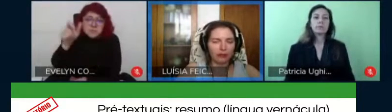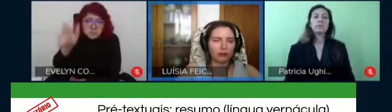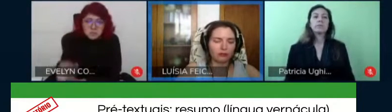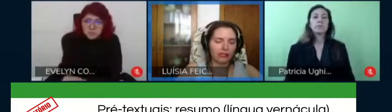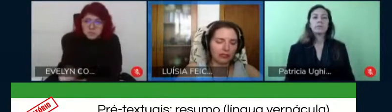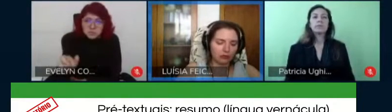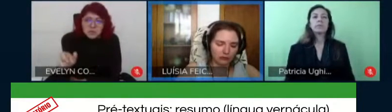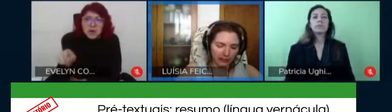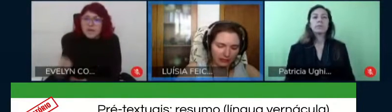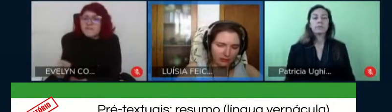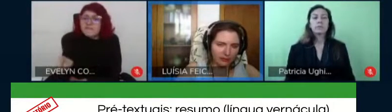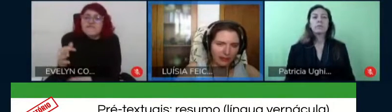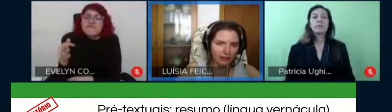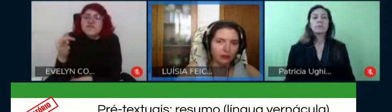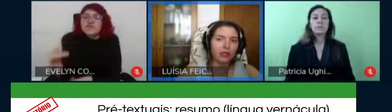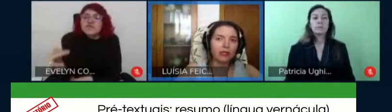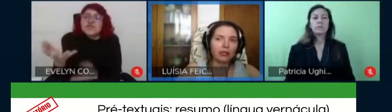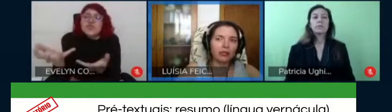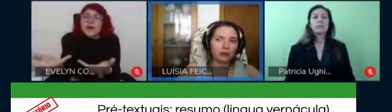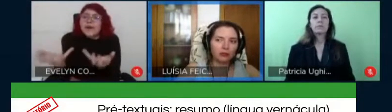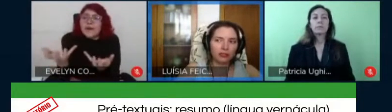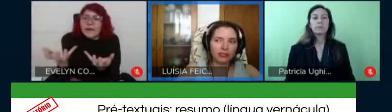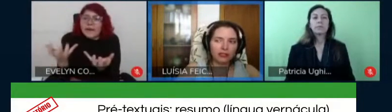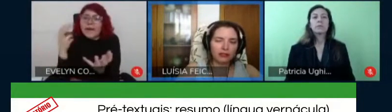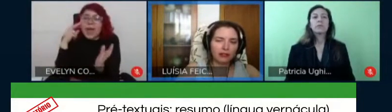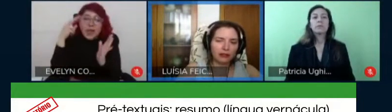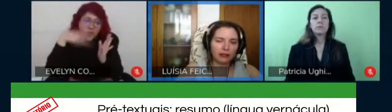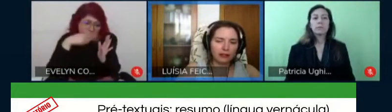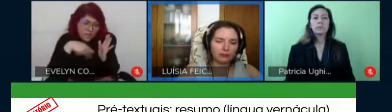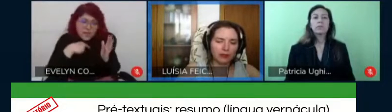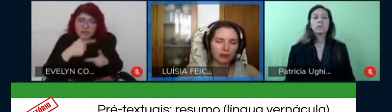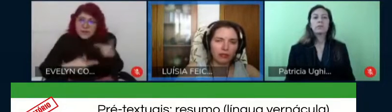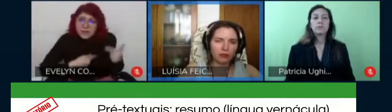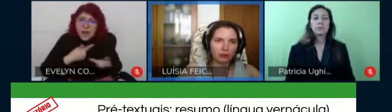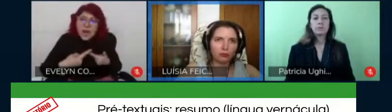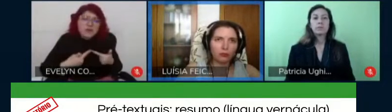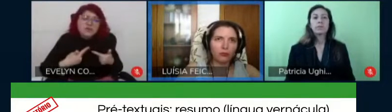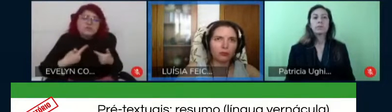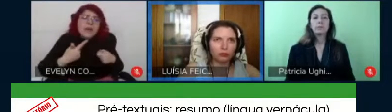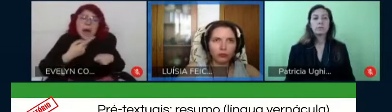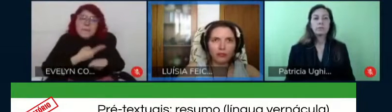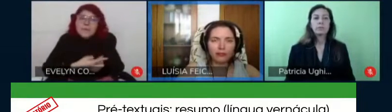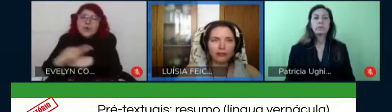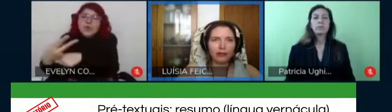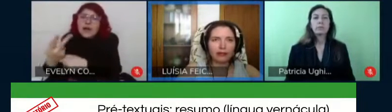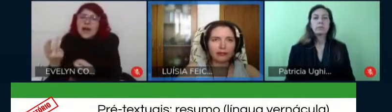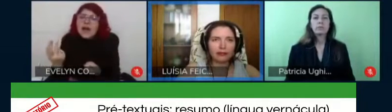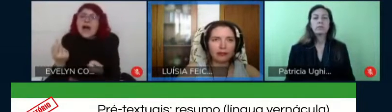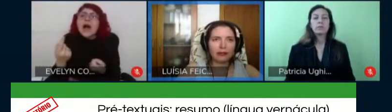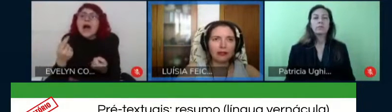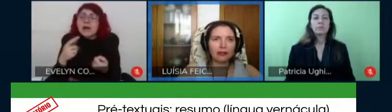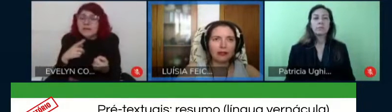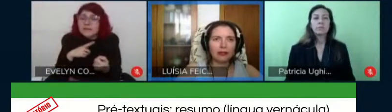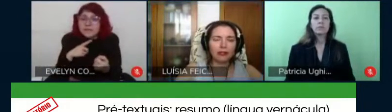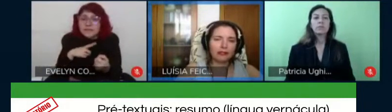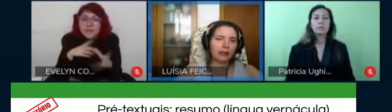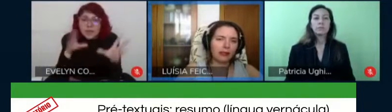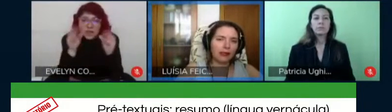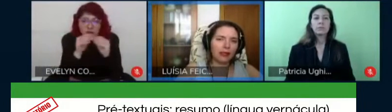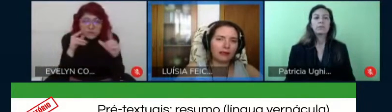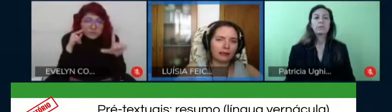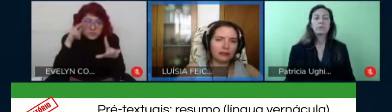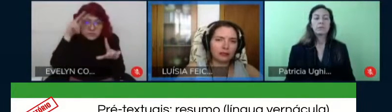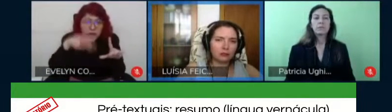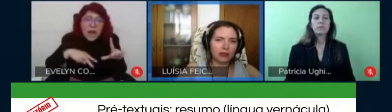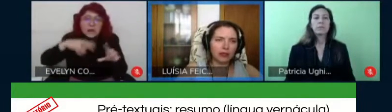trabalho ainda consiga encontrar o trabalho e consiga entender pelo resumo do que se trata e